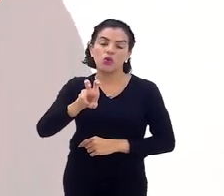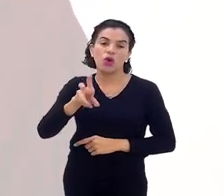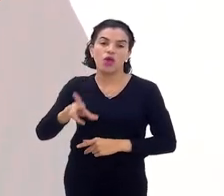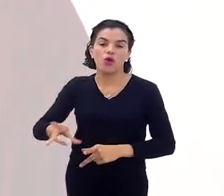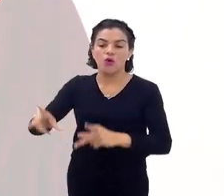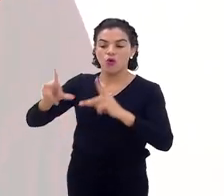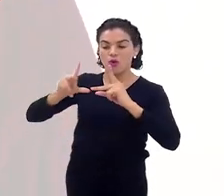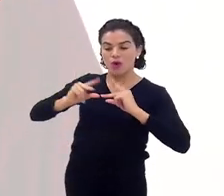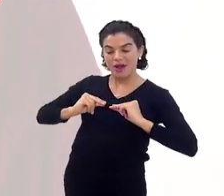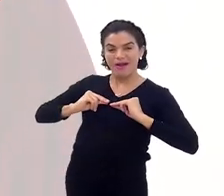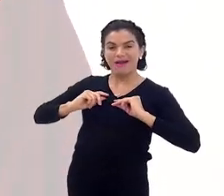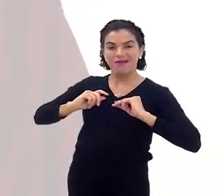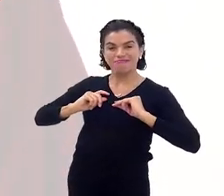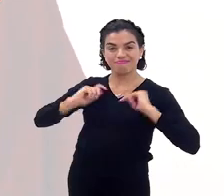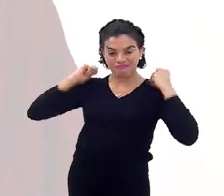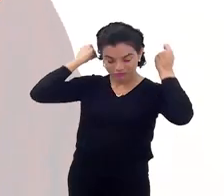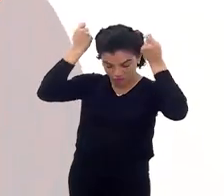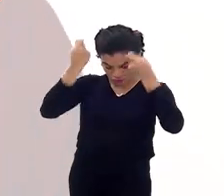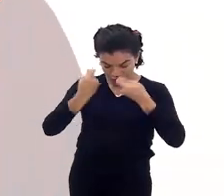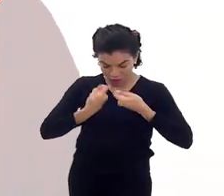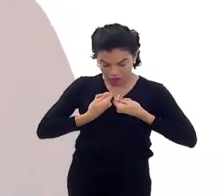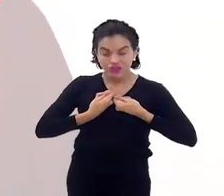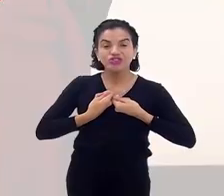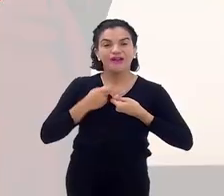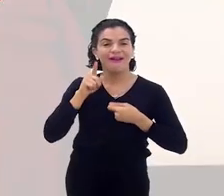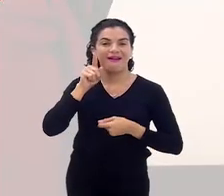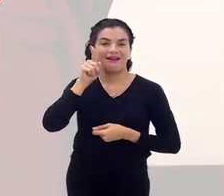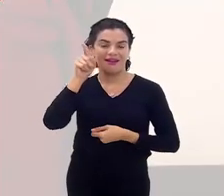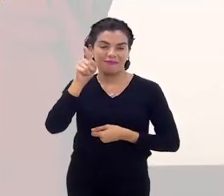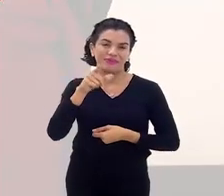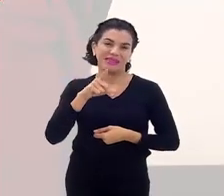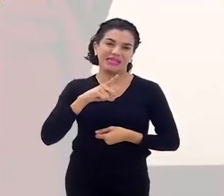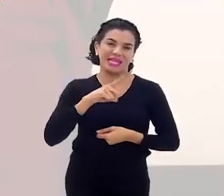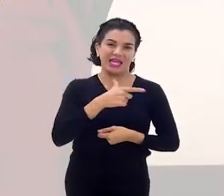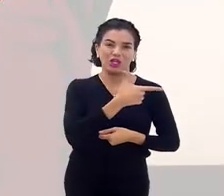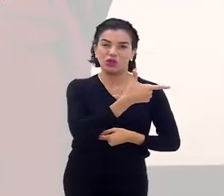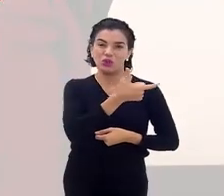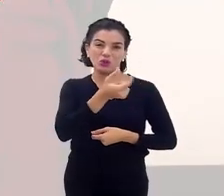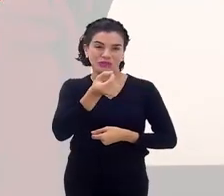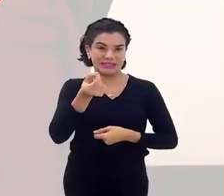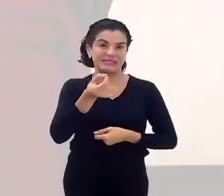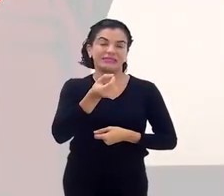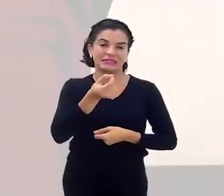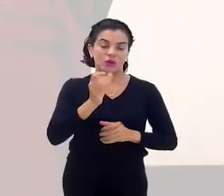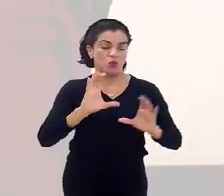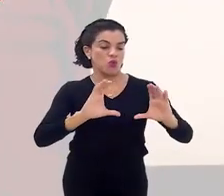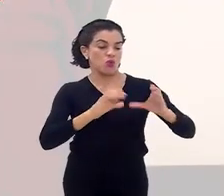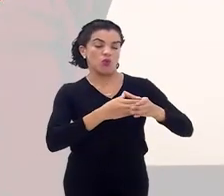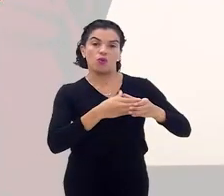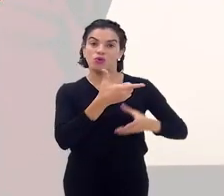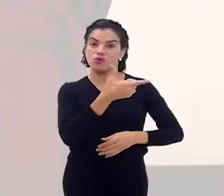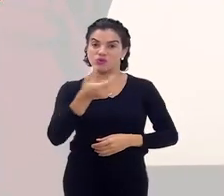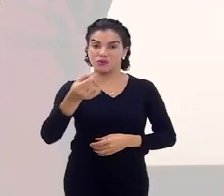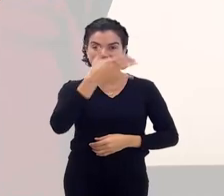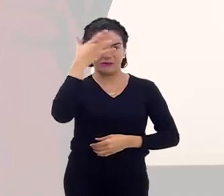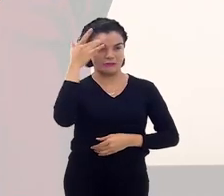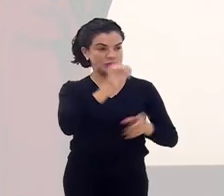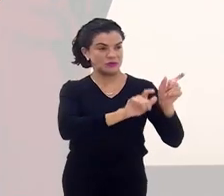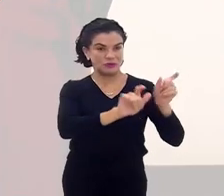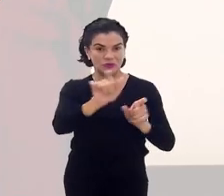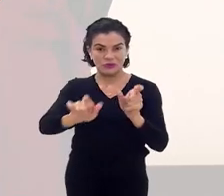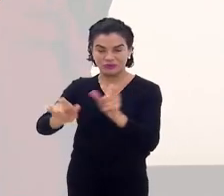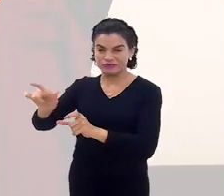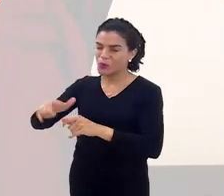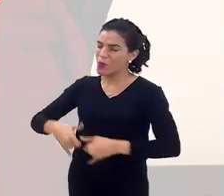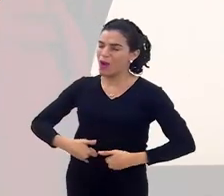Então, eu falo assim, que não fui só eu, né? Assim, 200... Nós éramos um grupo de 200 pessoas, mas, assim, é uma